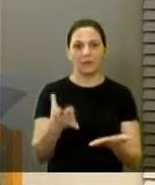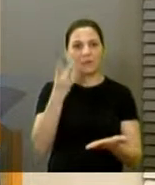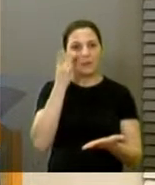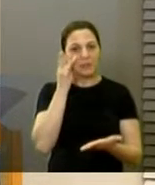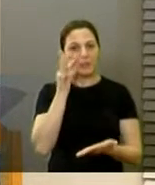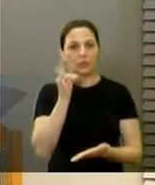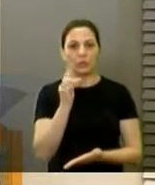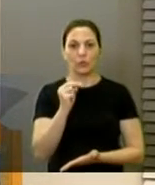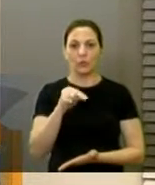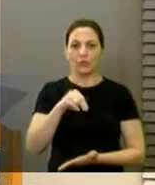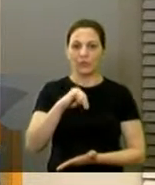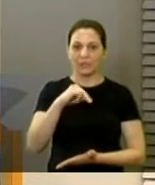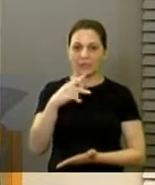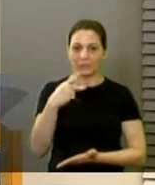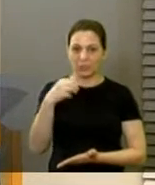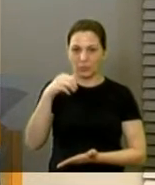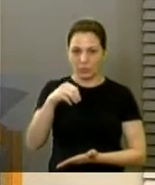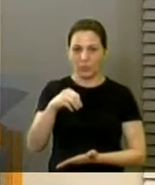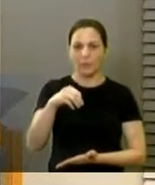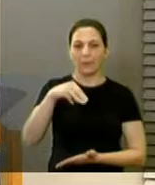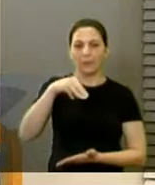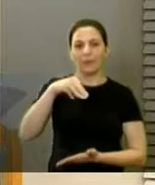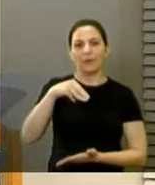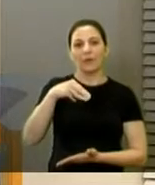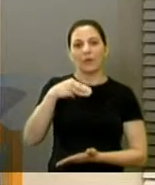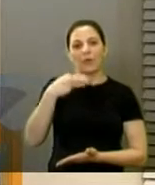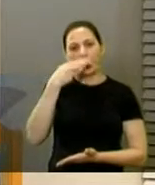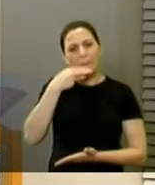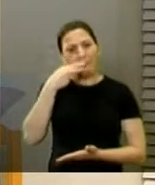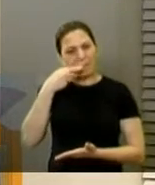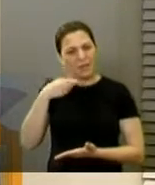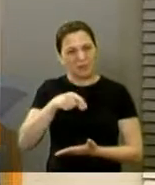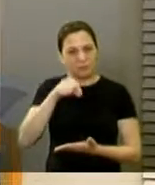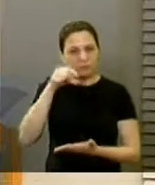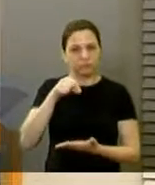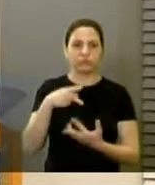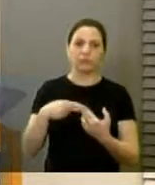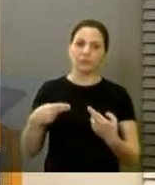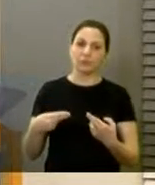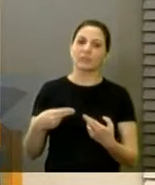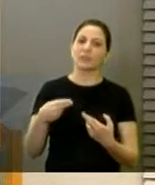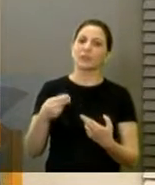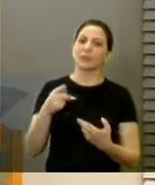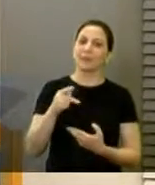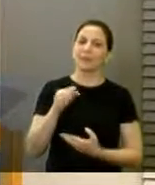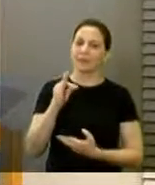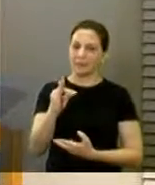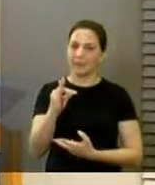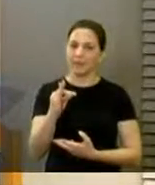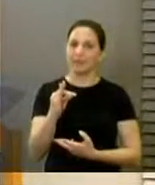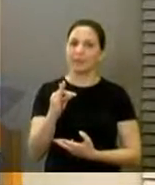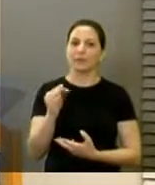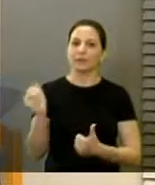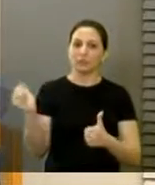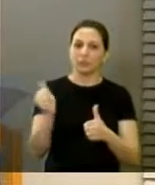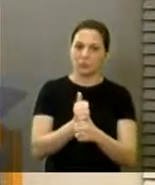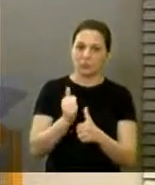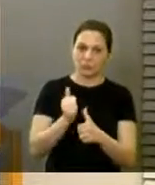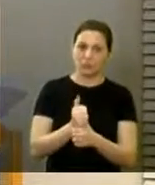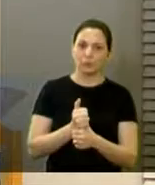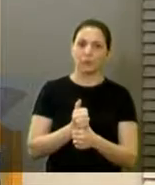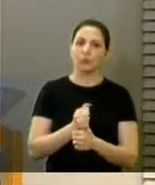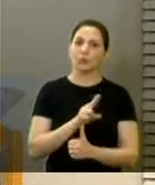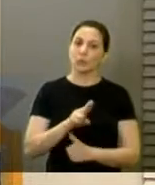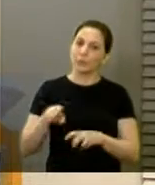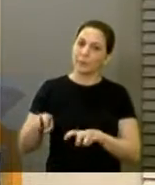mel vereador suplente do pt obrigado pela presença toninho também a em